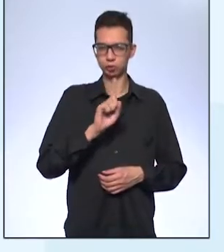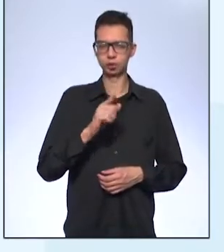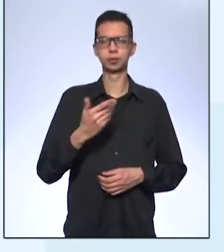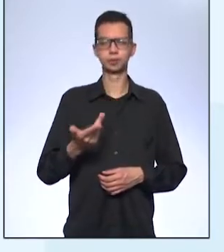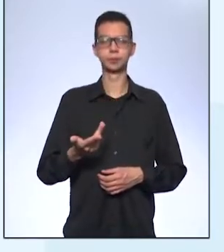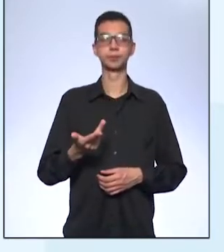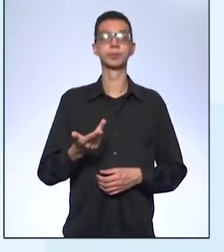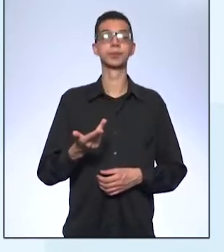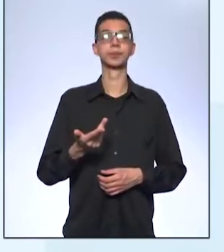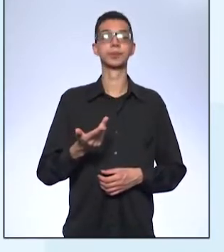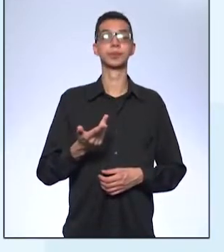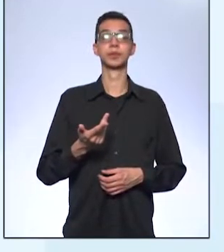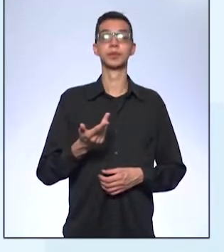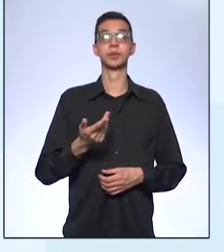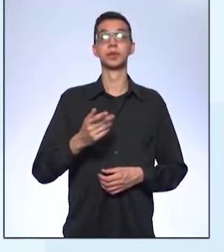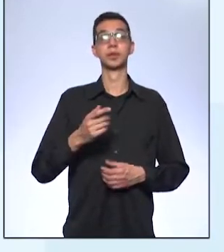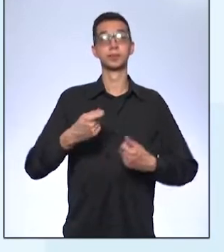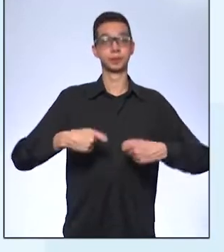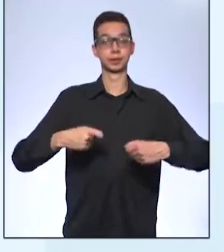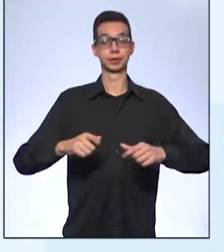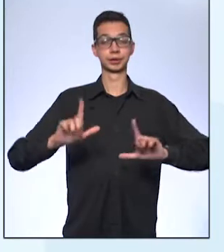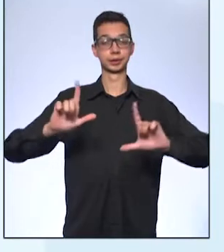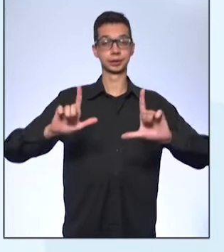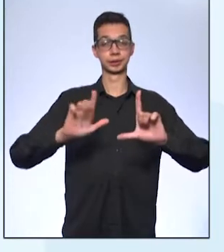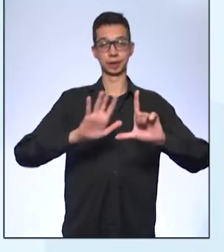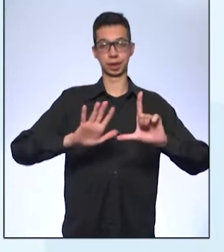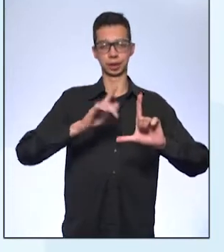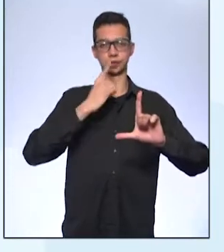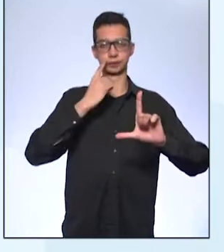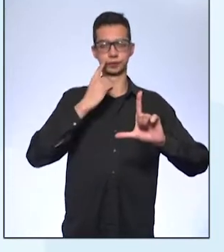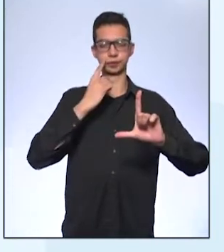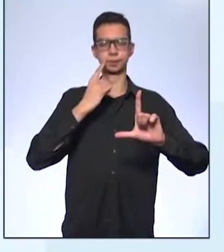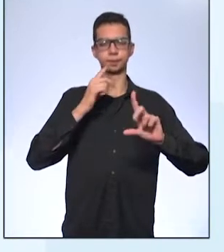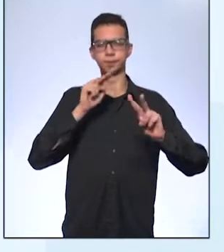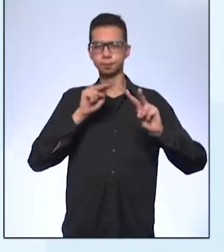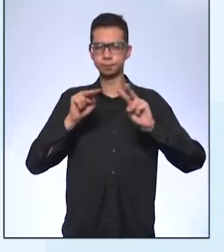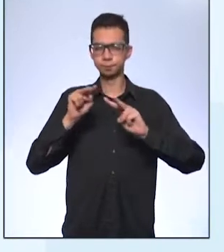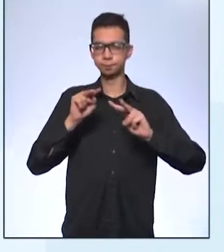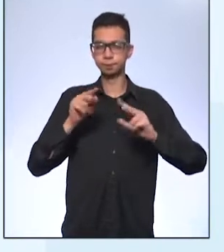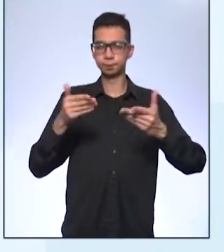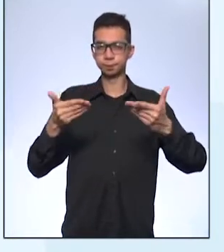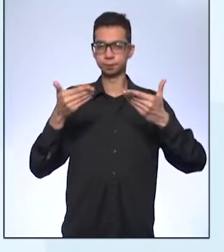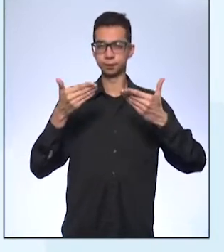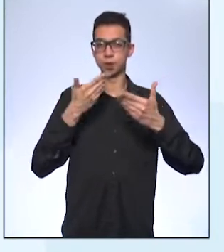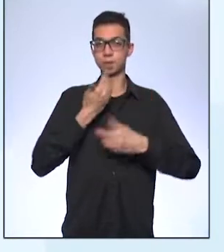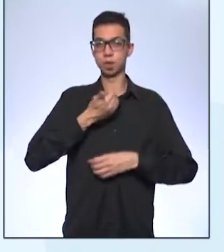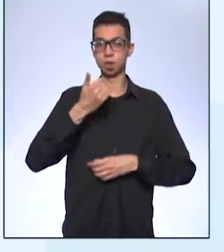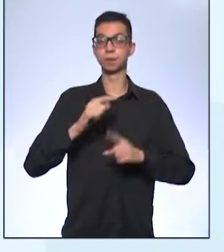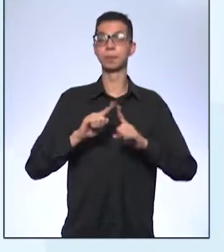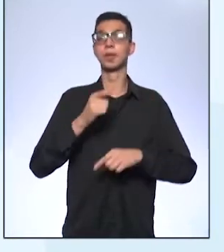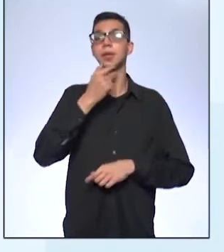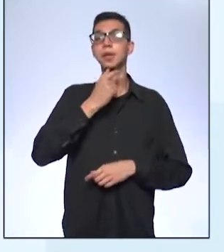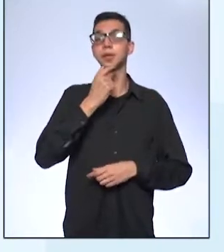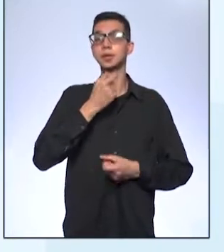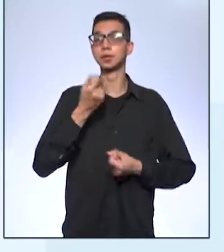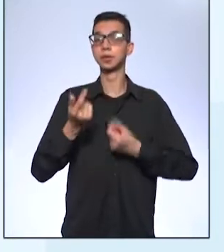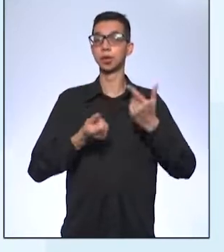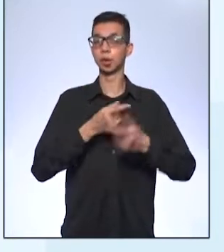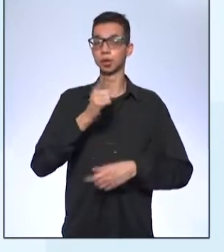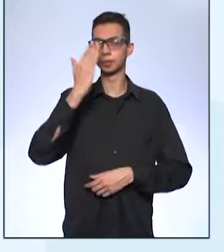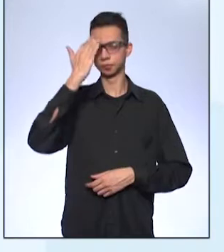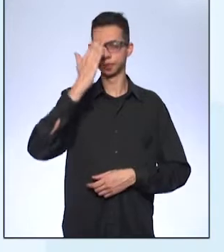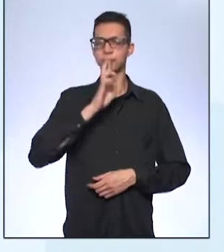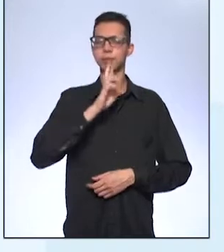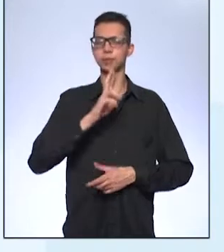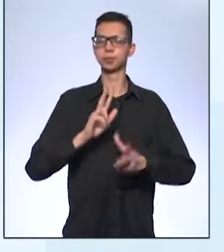para dar uma lida melhor, mas alguns de vocês já sabem mesmo inglês, e aí vocês vão responder agora no chat, e eu vou colocar um modelinho